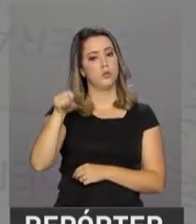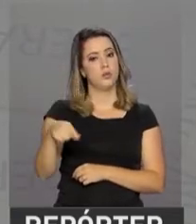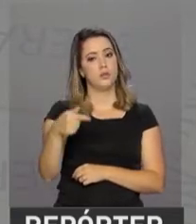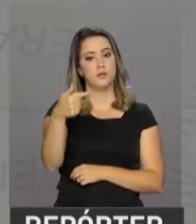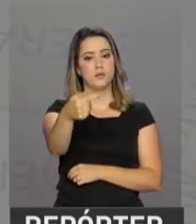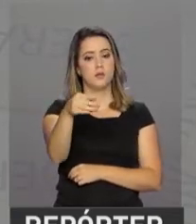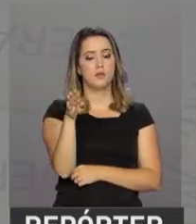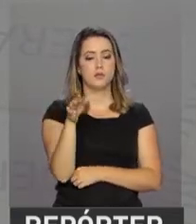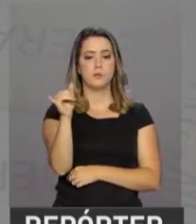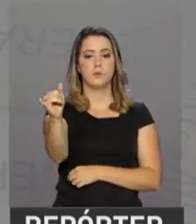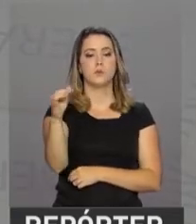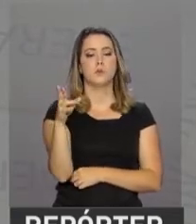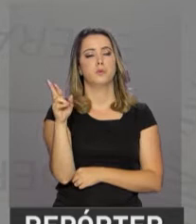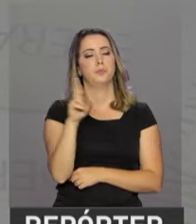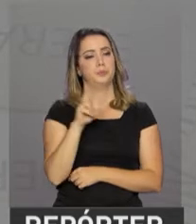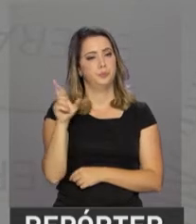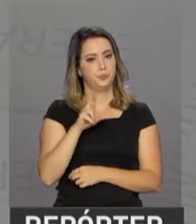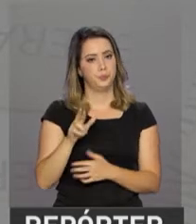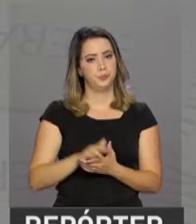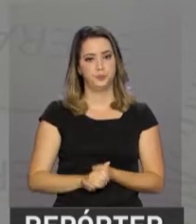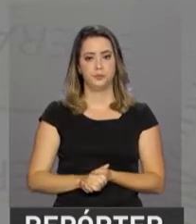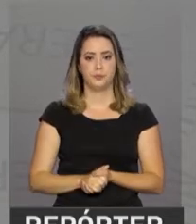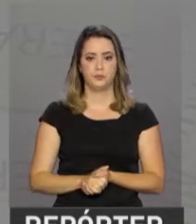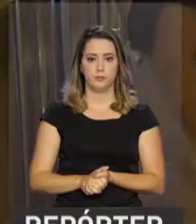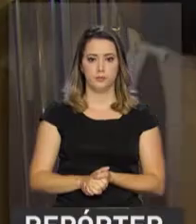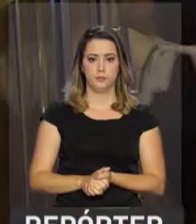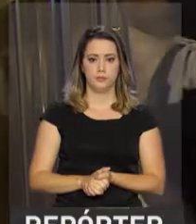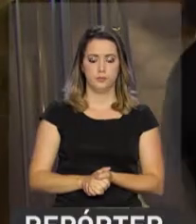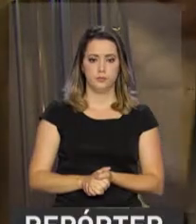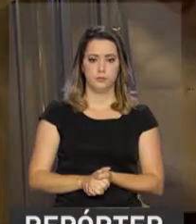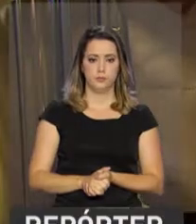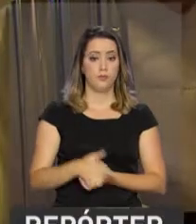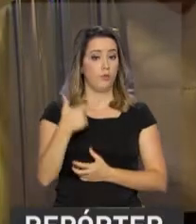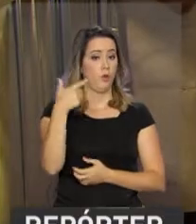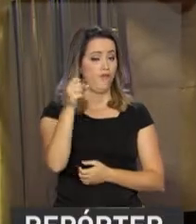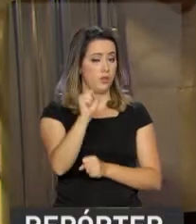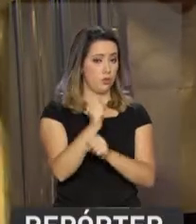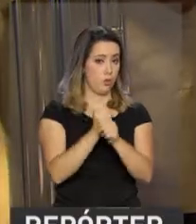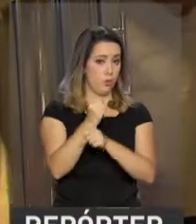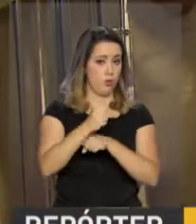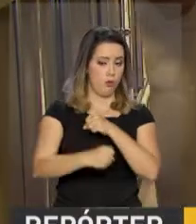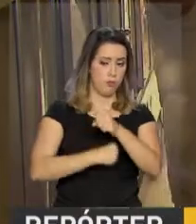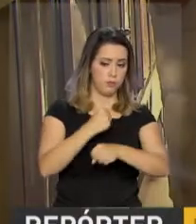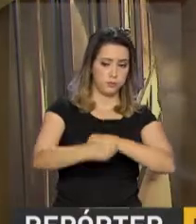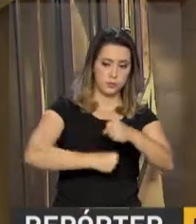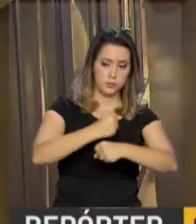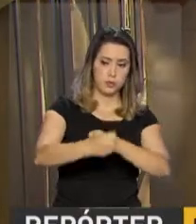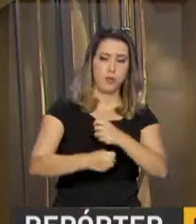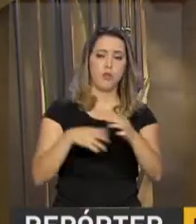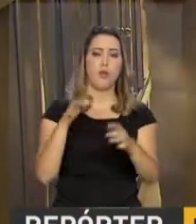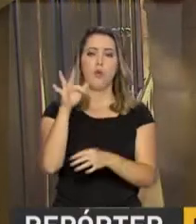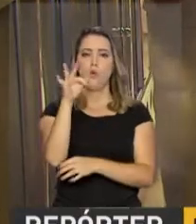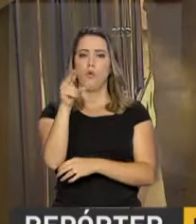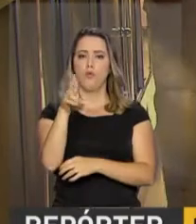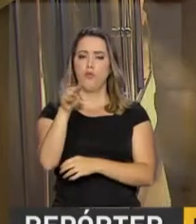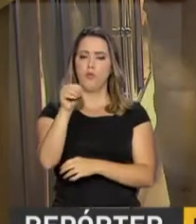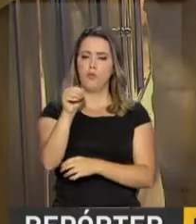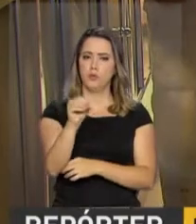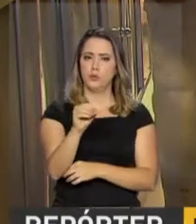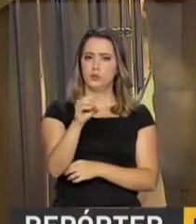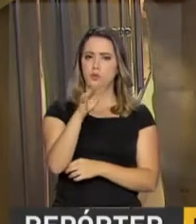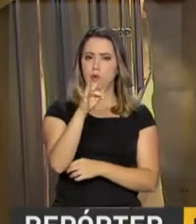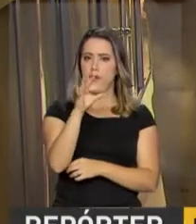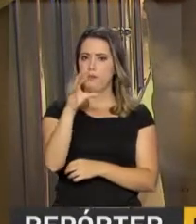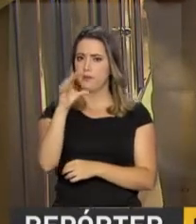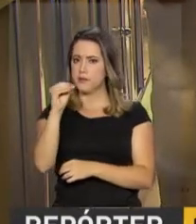bilhões e 700 milhões de reais os 28 anos de existência o fundo constitucional do centro-oeste